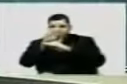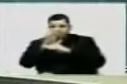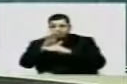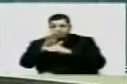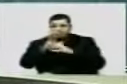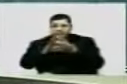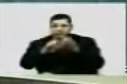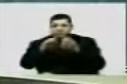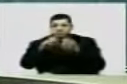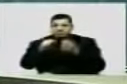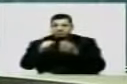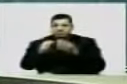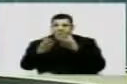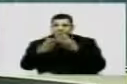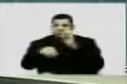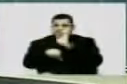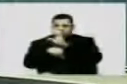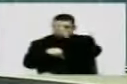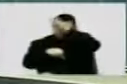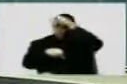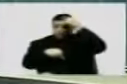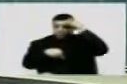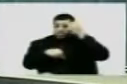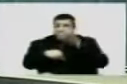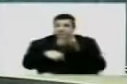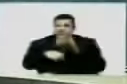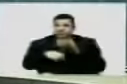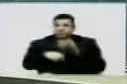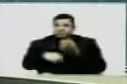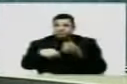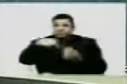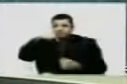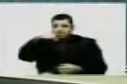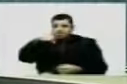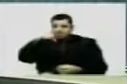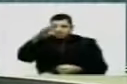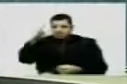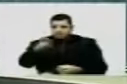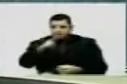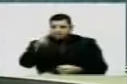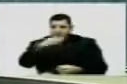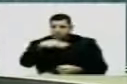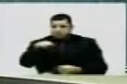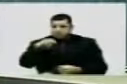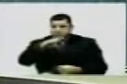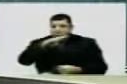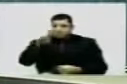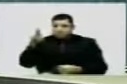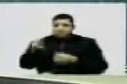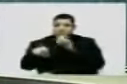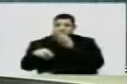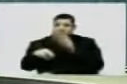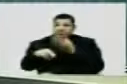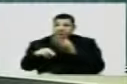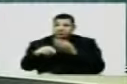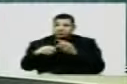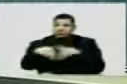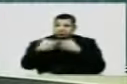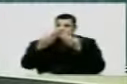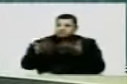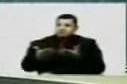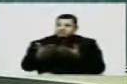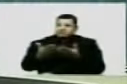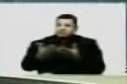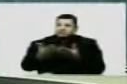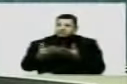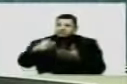arrecadação de receita tributária do Estado do Amazonas é de 7 bilhões e meio de reais, dos